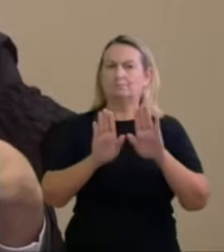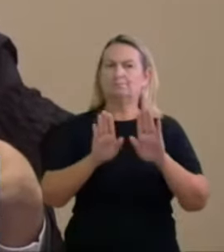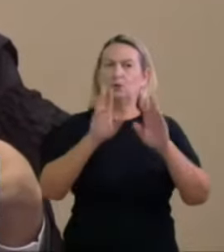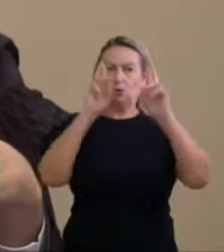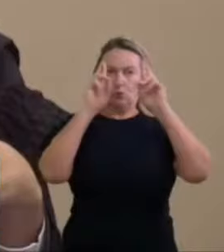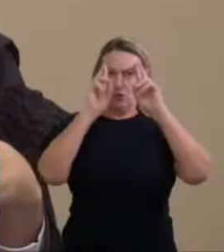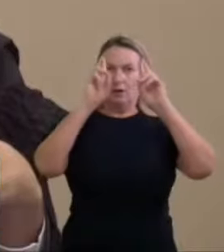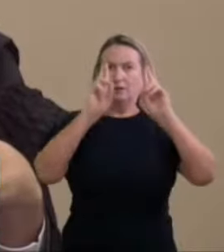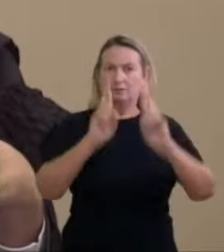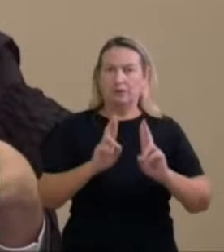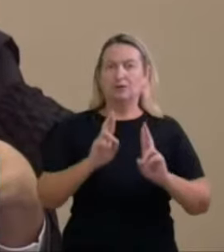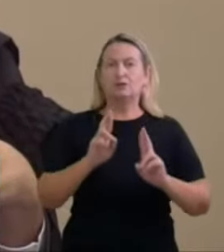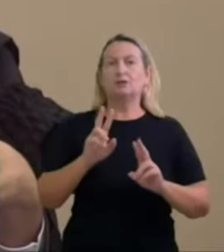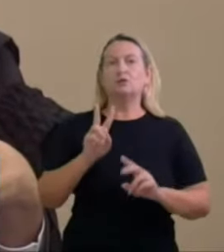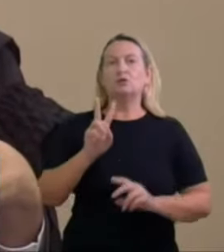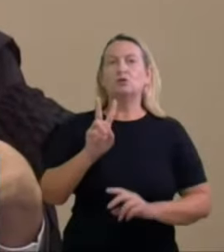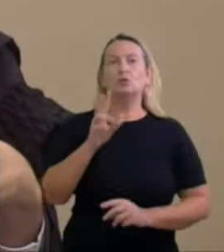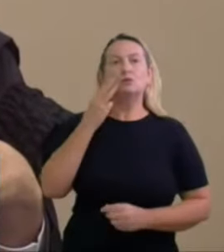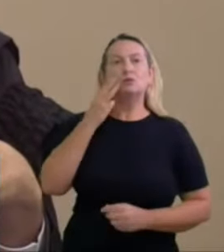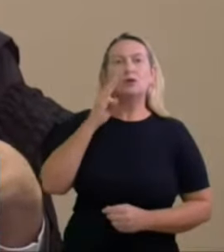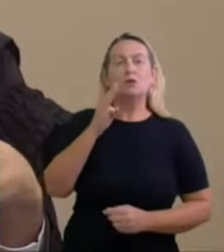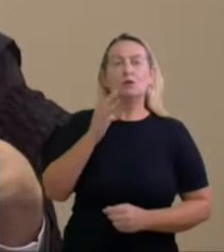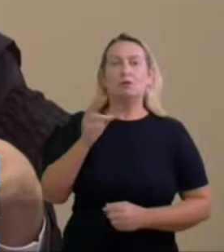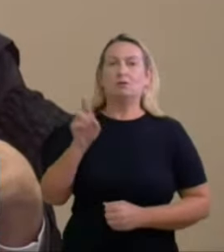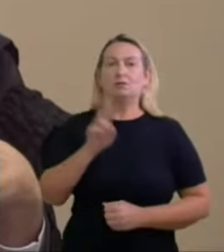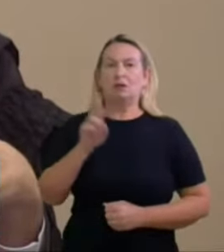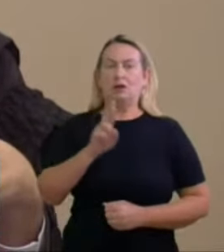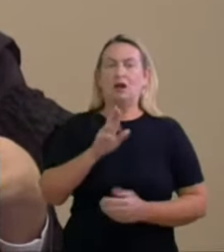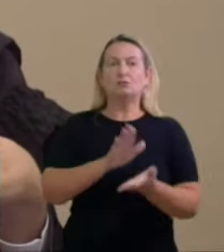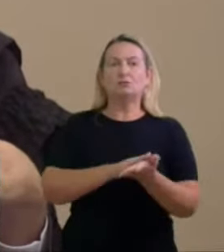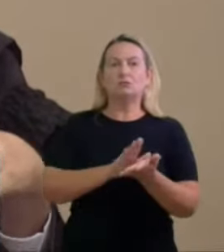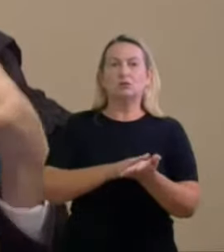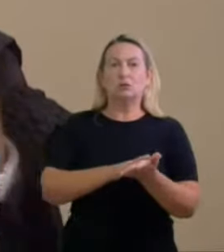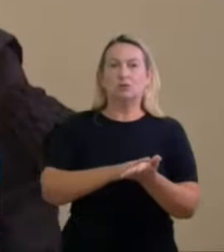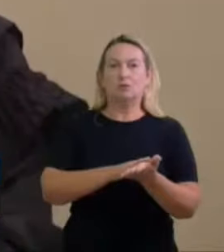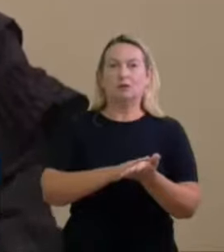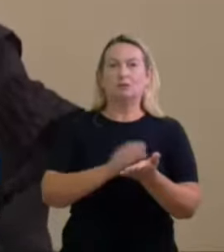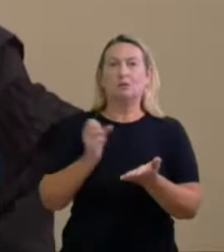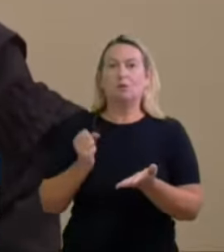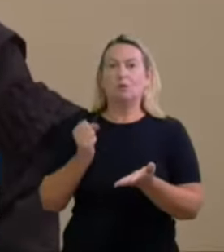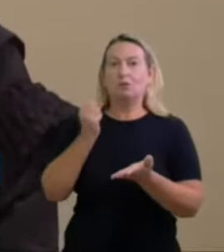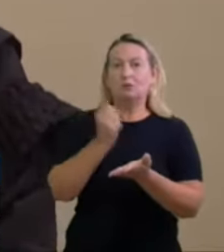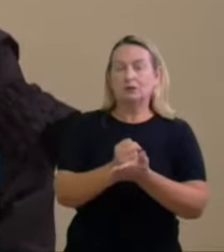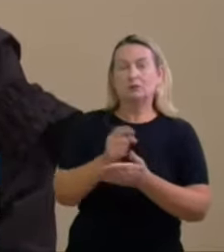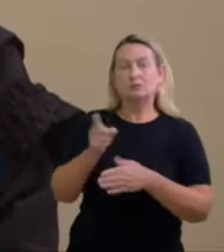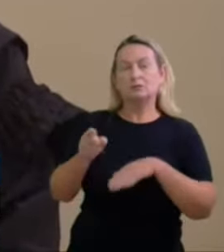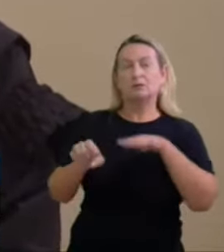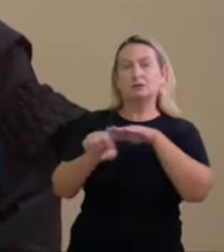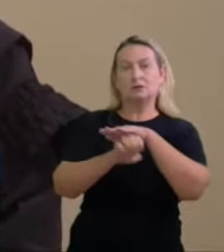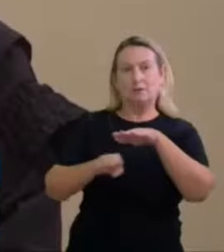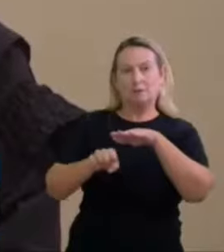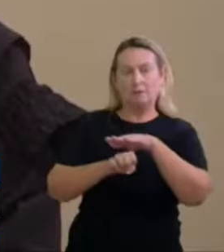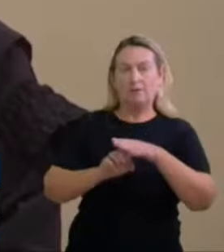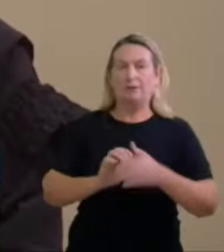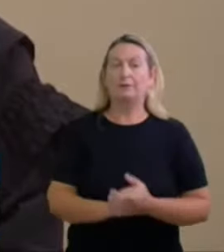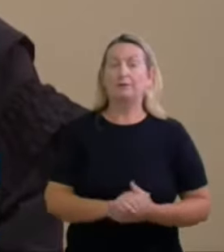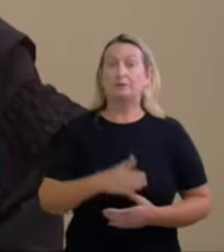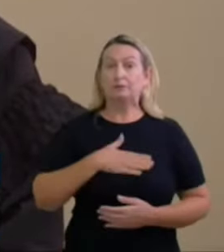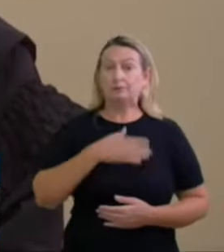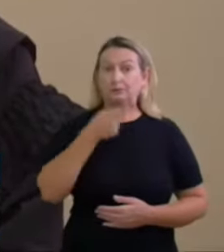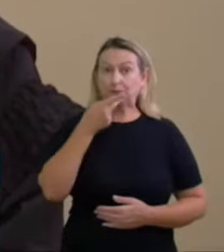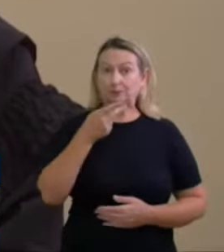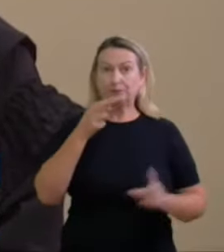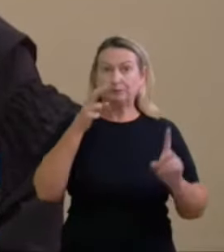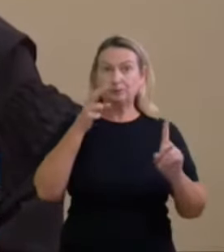cobrança de R 2 milhões deais né em relação a esse contrato e eu eu digo o seguinte no caso o investigante